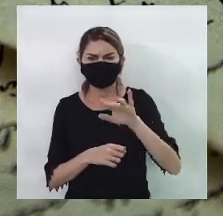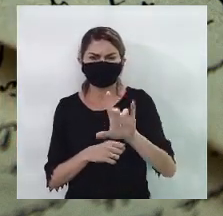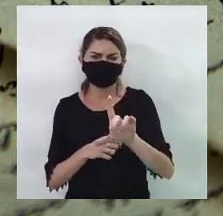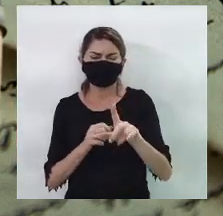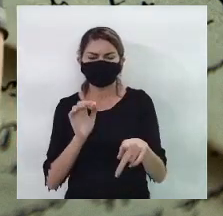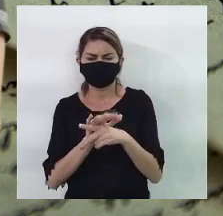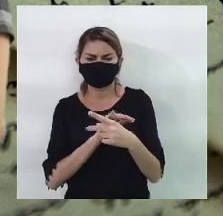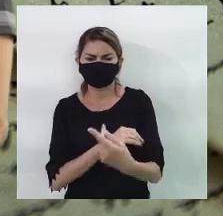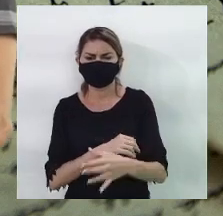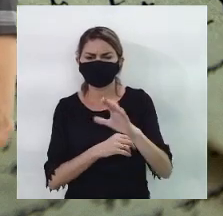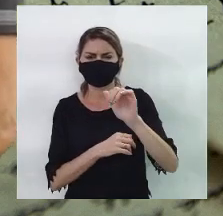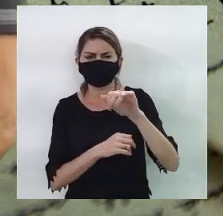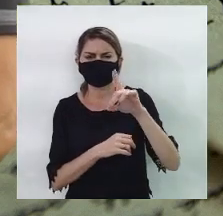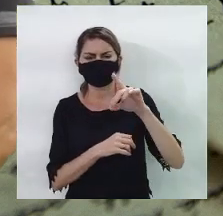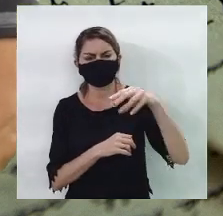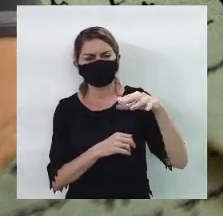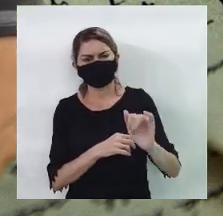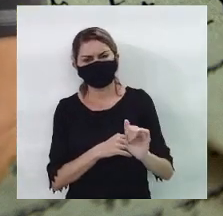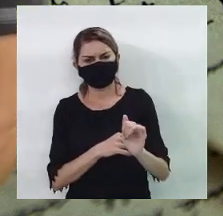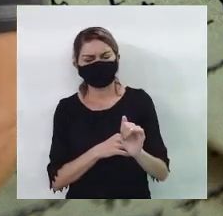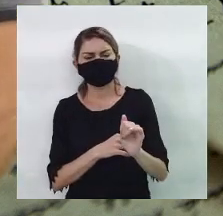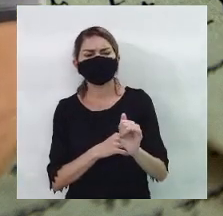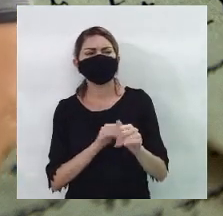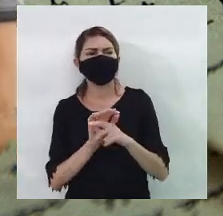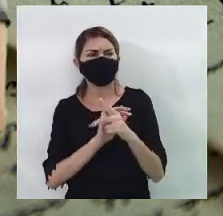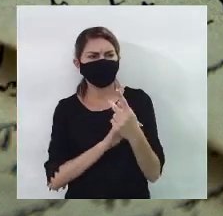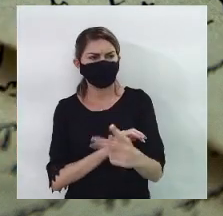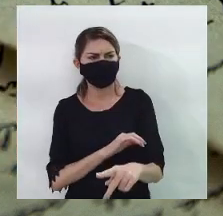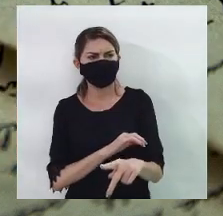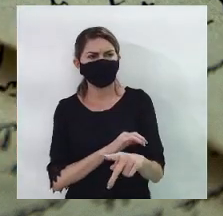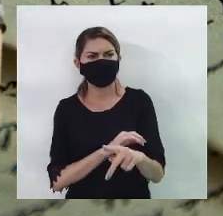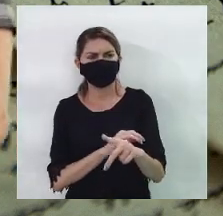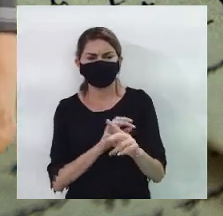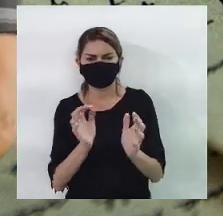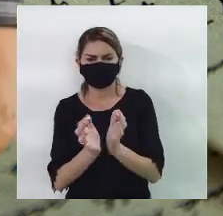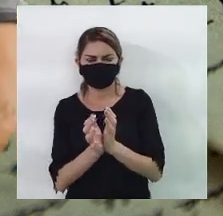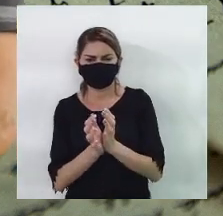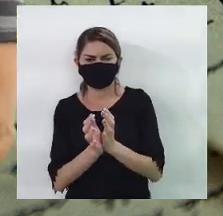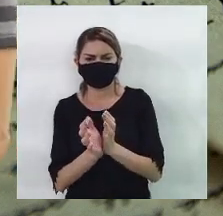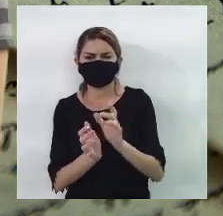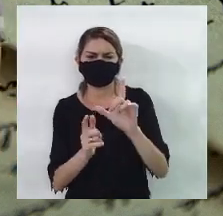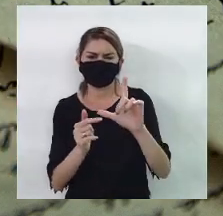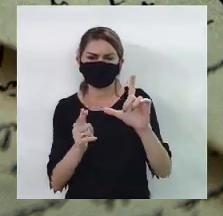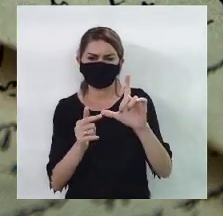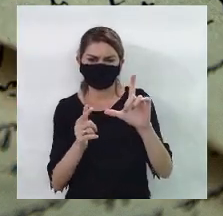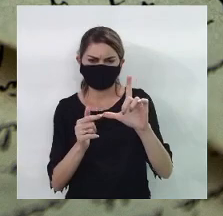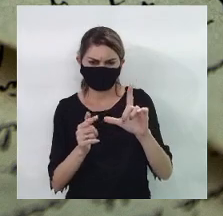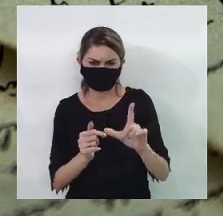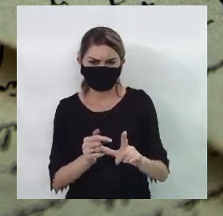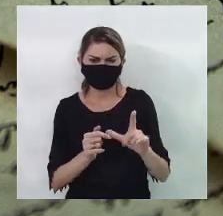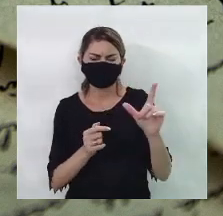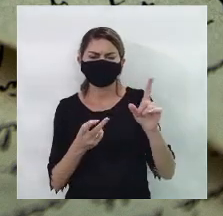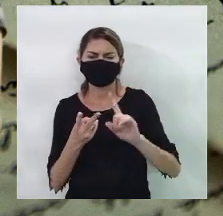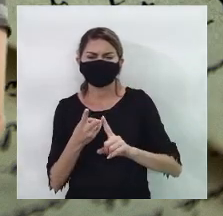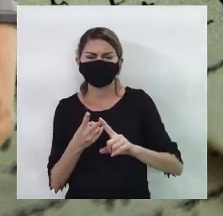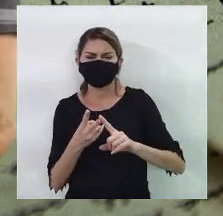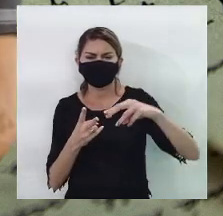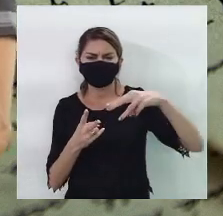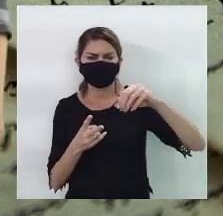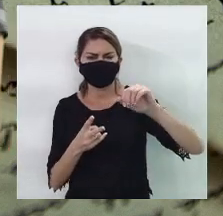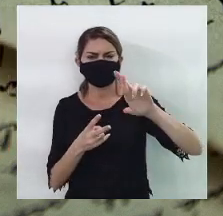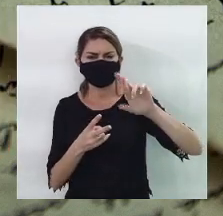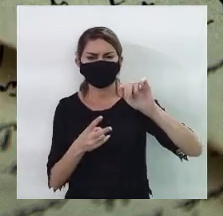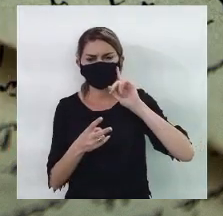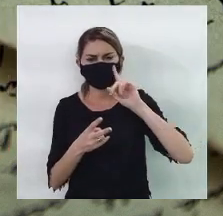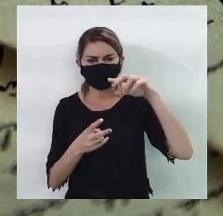pertence também à academia, né? Qual academia? Eu pertenço à Academia Camaragibense de Letras, à Academia Morenense